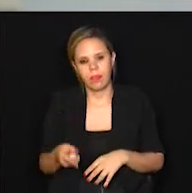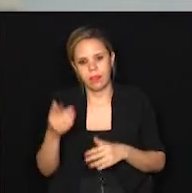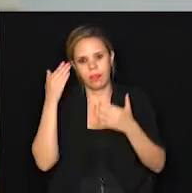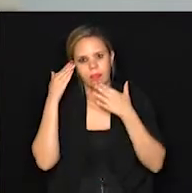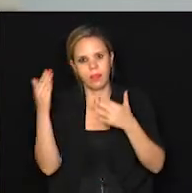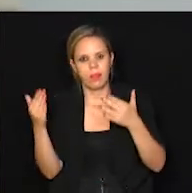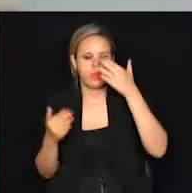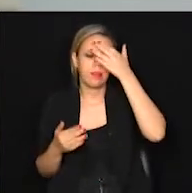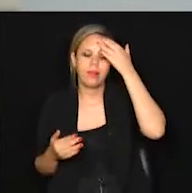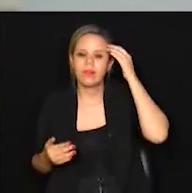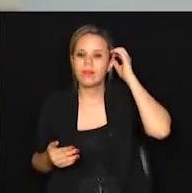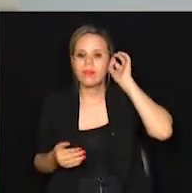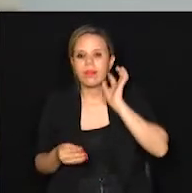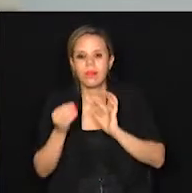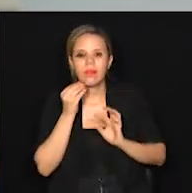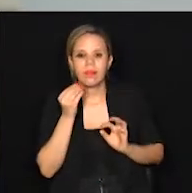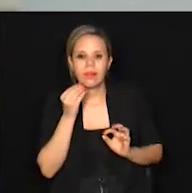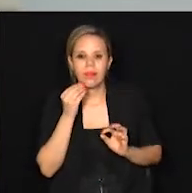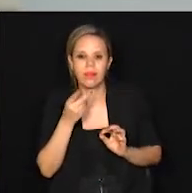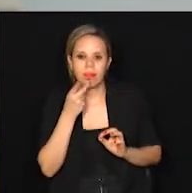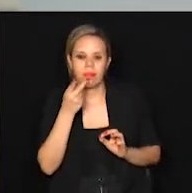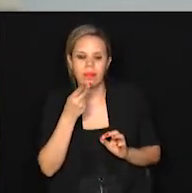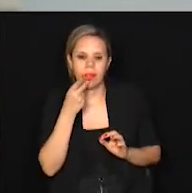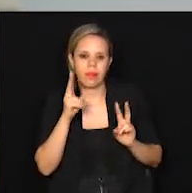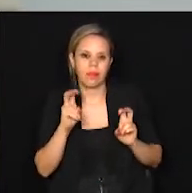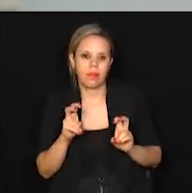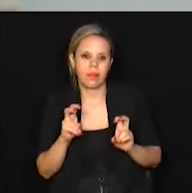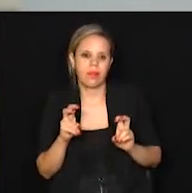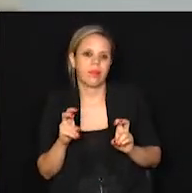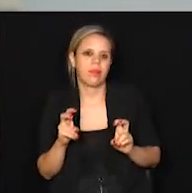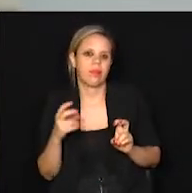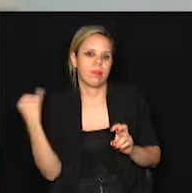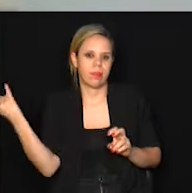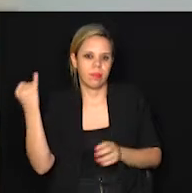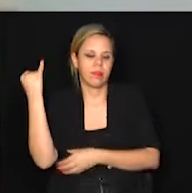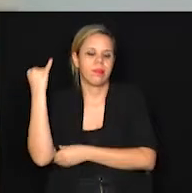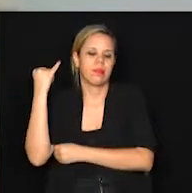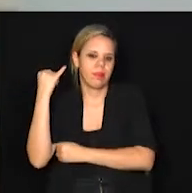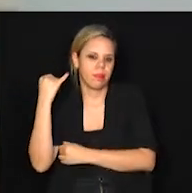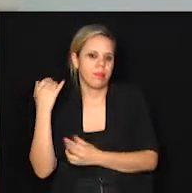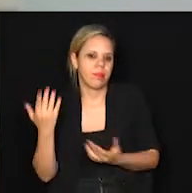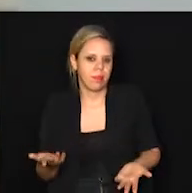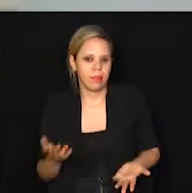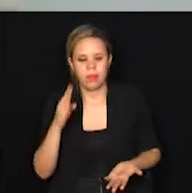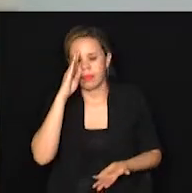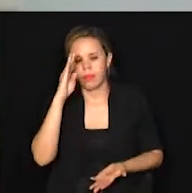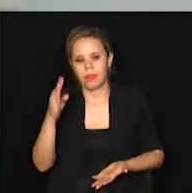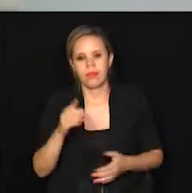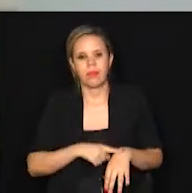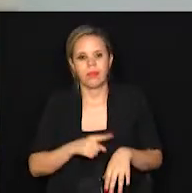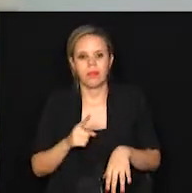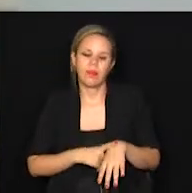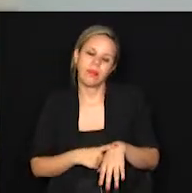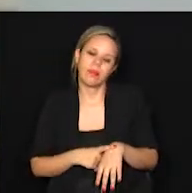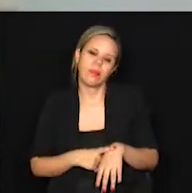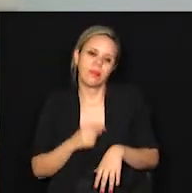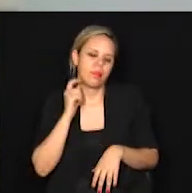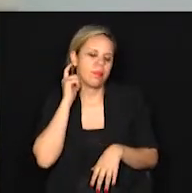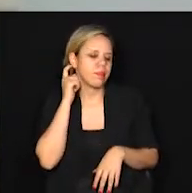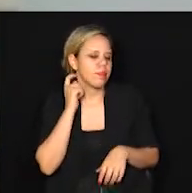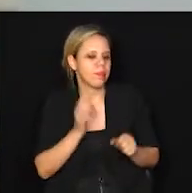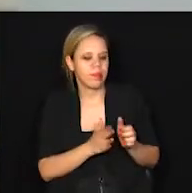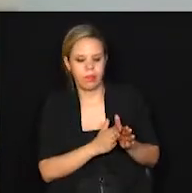Agradeço essa oportunidade de falar sobre esse tema, que é um tema super relevante, né, principalmente nesse momento da pandemia